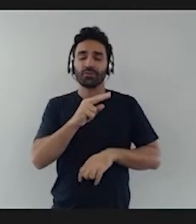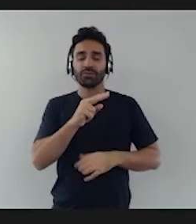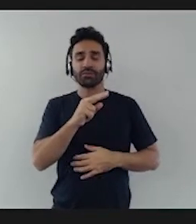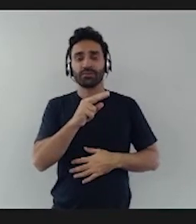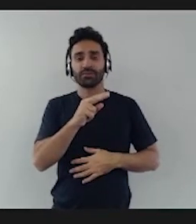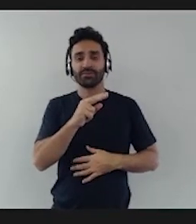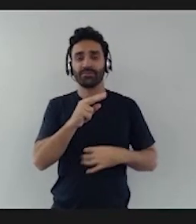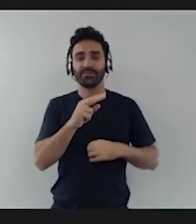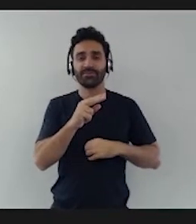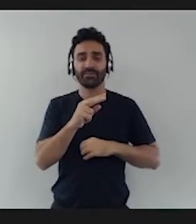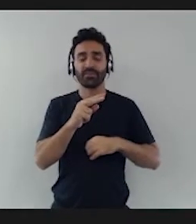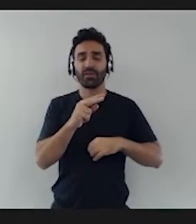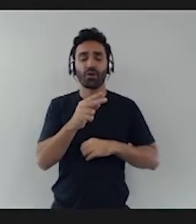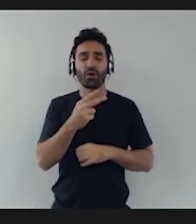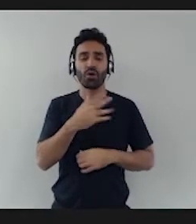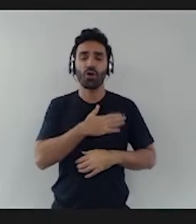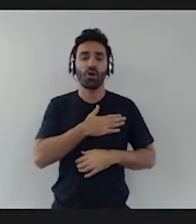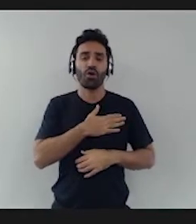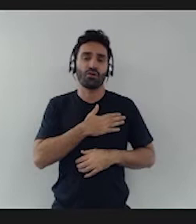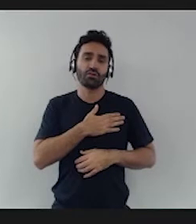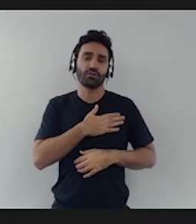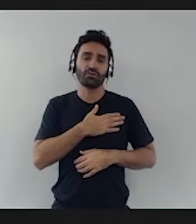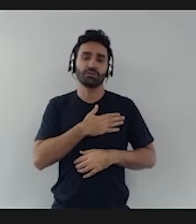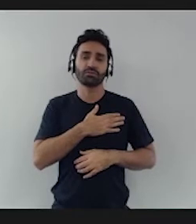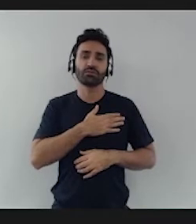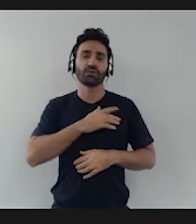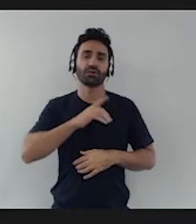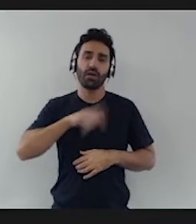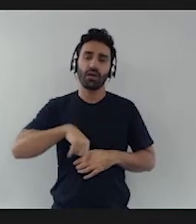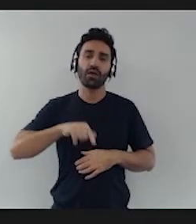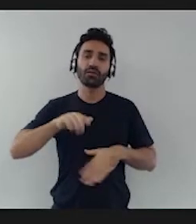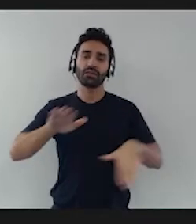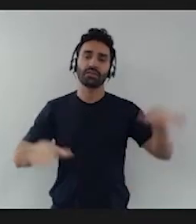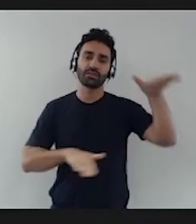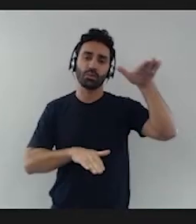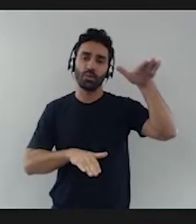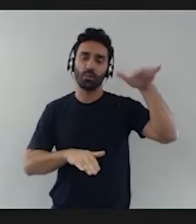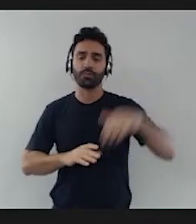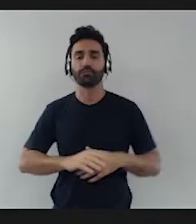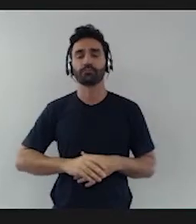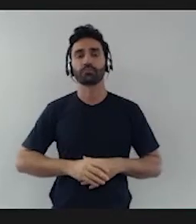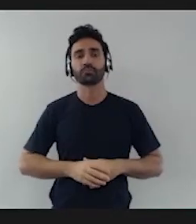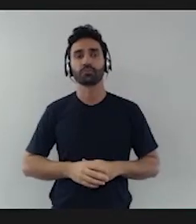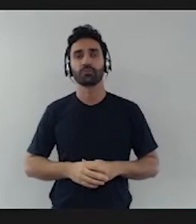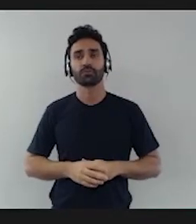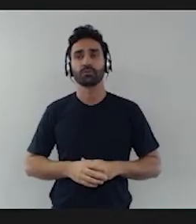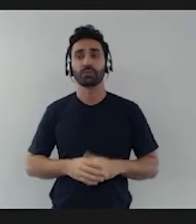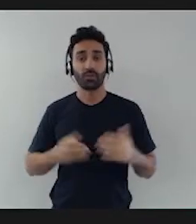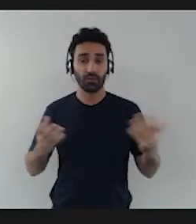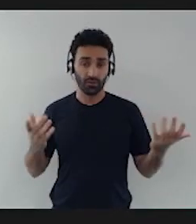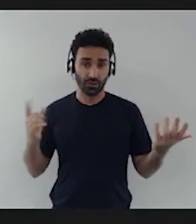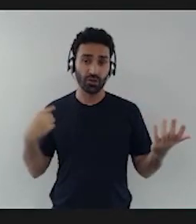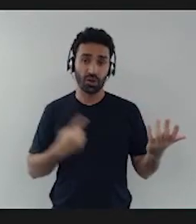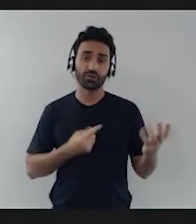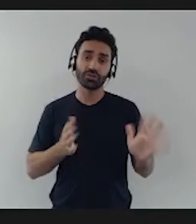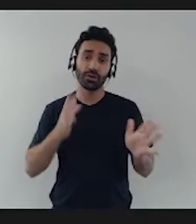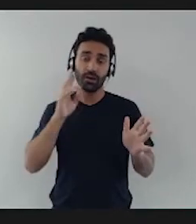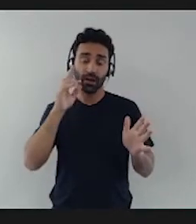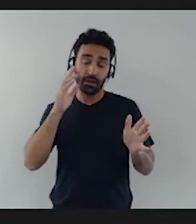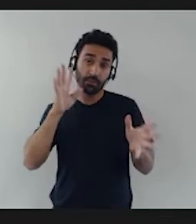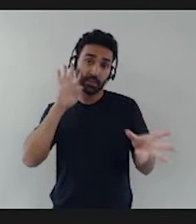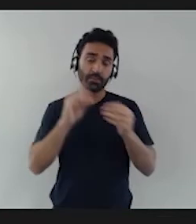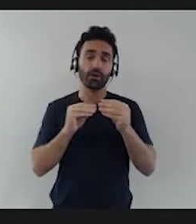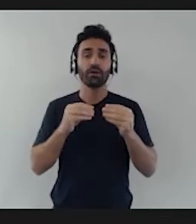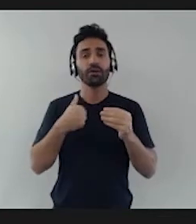é muito alimentado pelas nossas desigualdades. E nós vemos isso aqui. Eu tenho algumas imagens